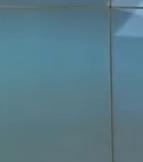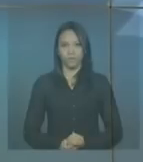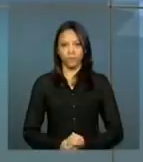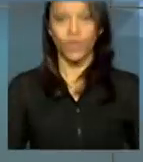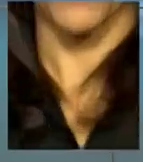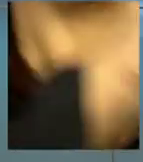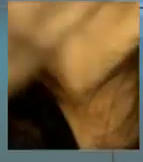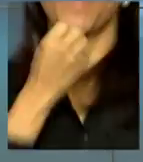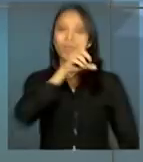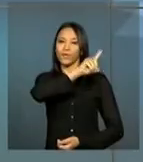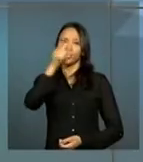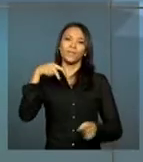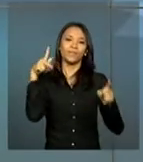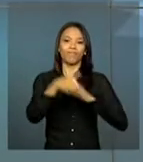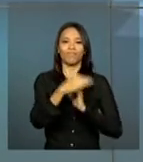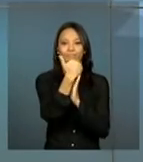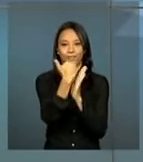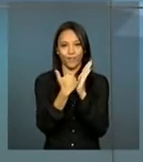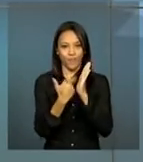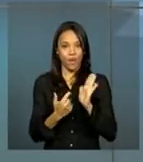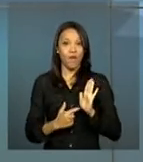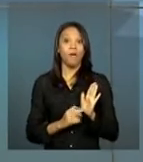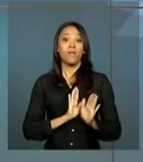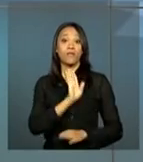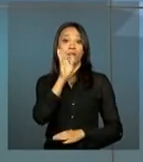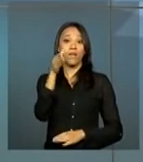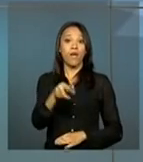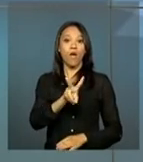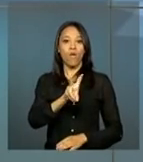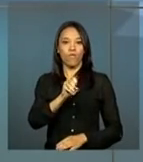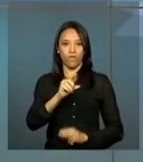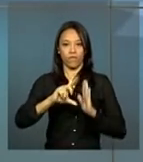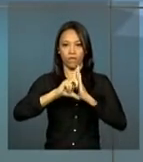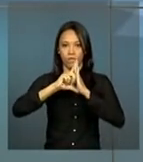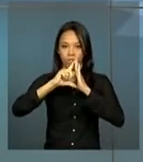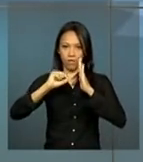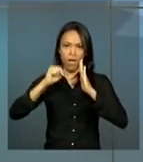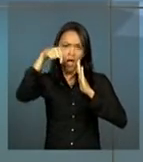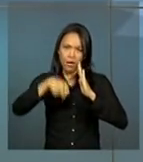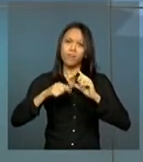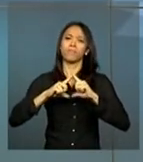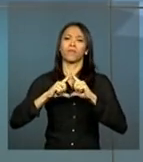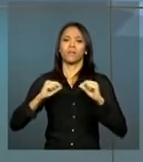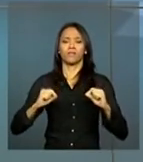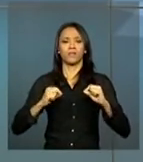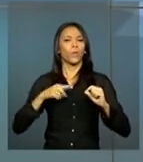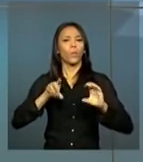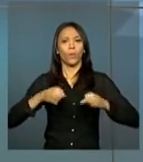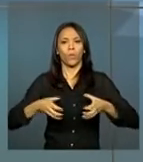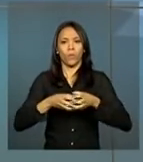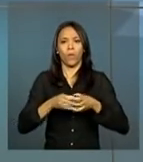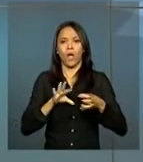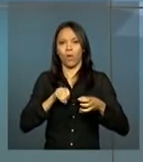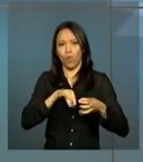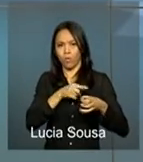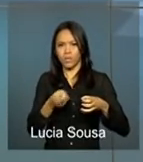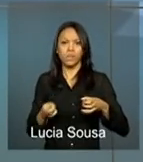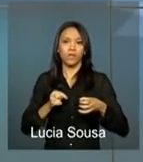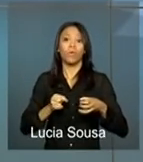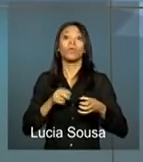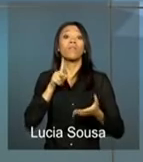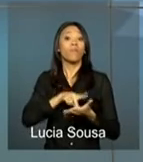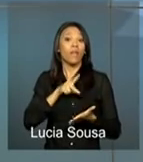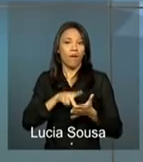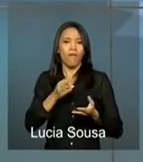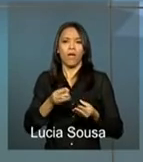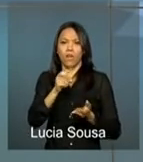Olá bom dia interrompemos a programação para ir ao vivo ao Palácio do Planalto aqui em Brasília a comissão nacional da verdade vai entregar o